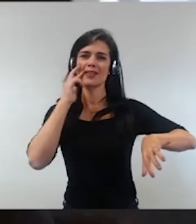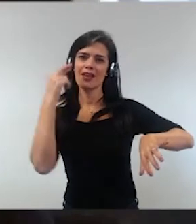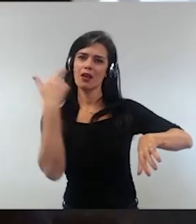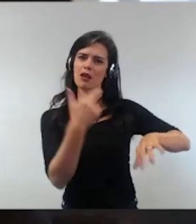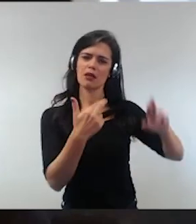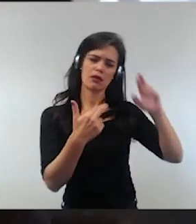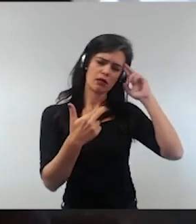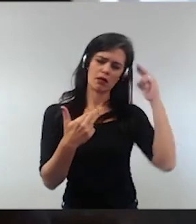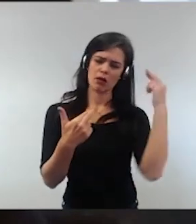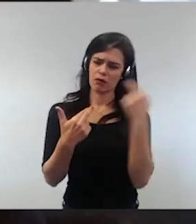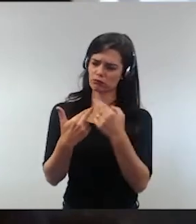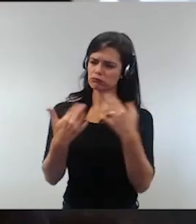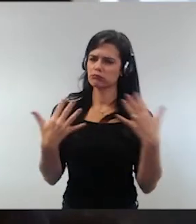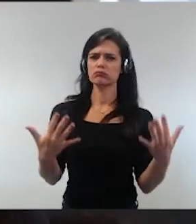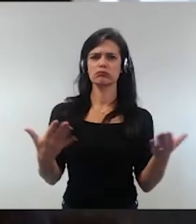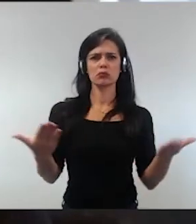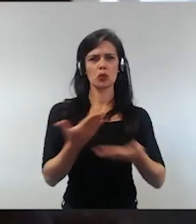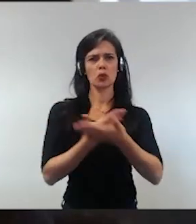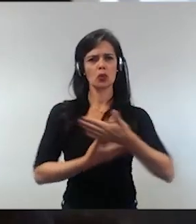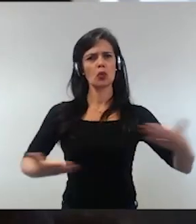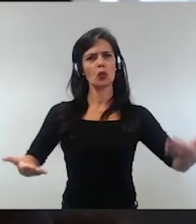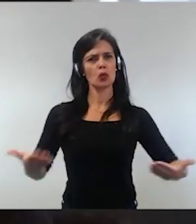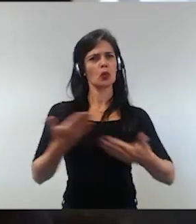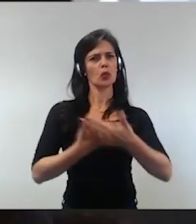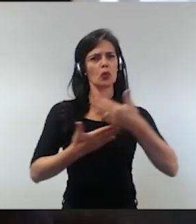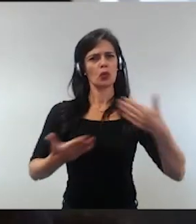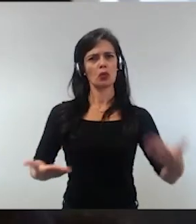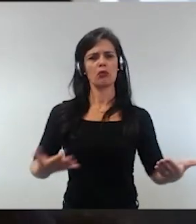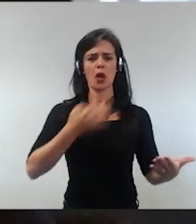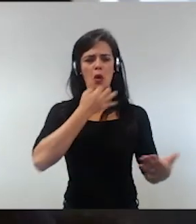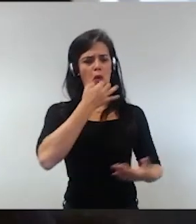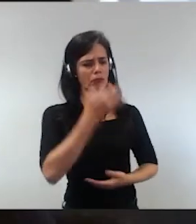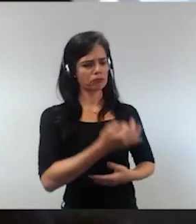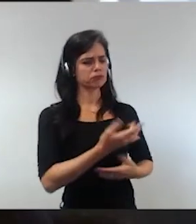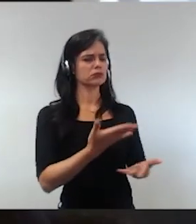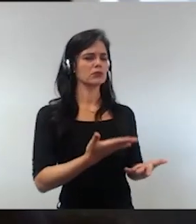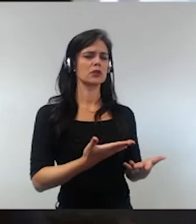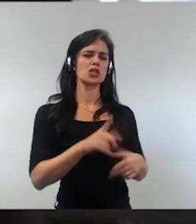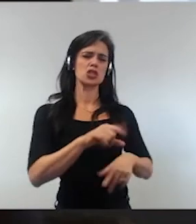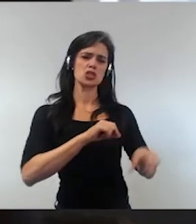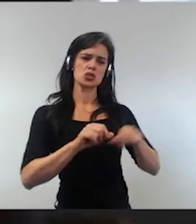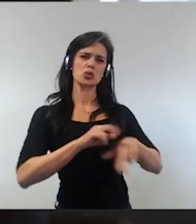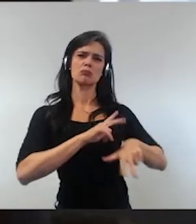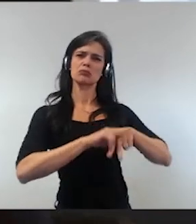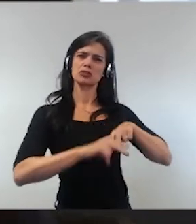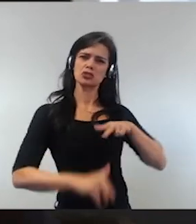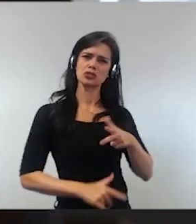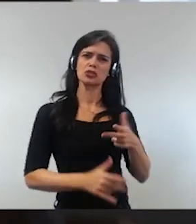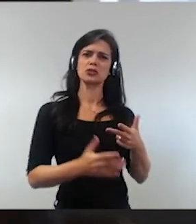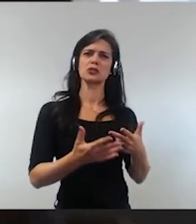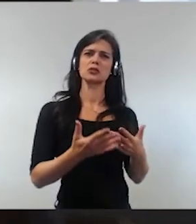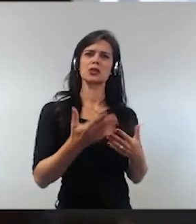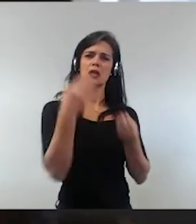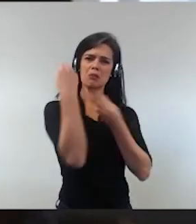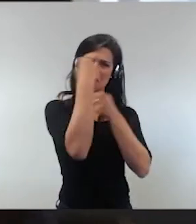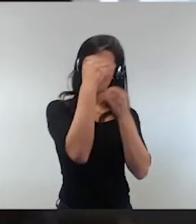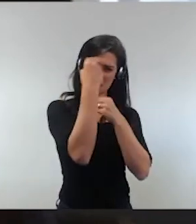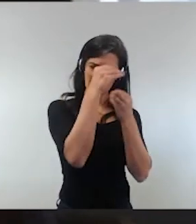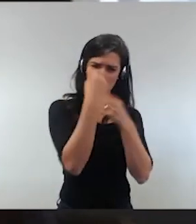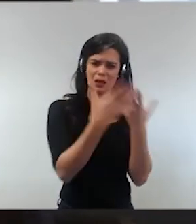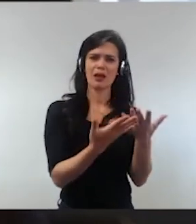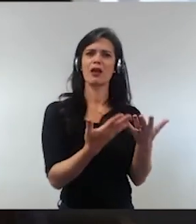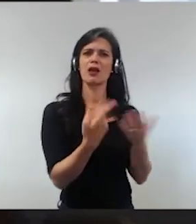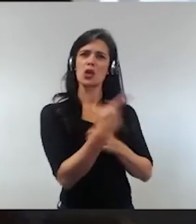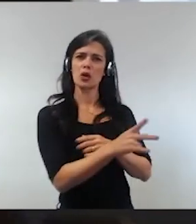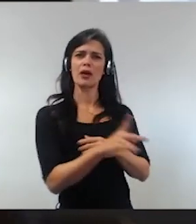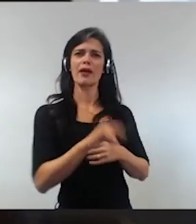respeito pela opinião do outro, pela opção, orientação sexual do outro, né, pela condição que o outro